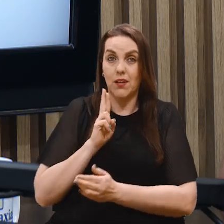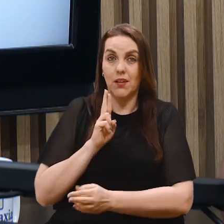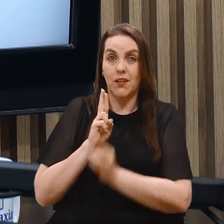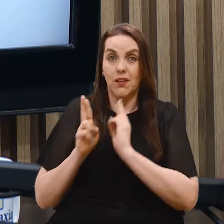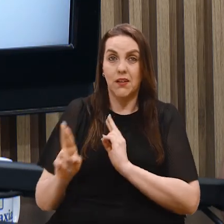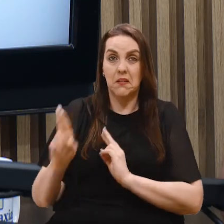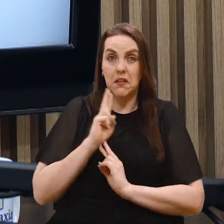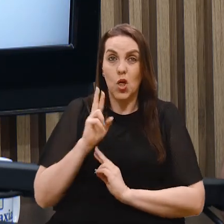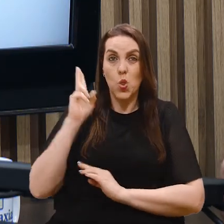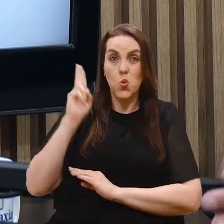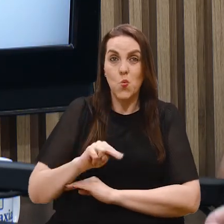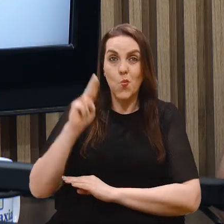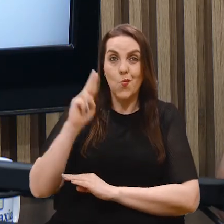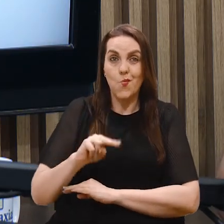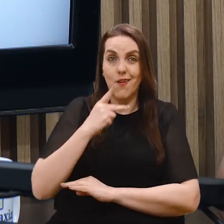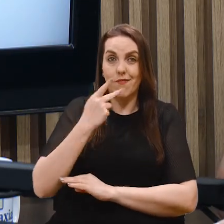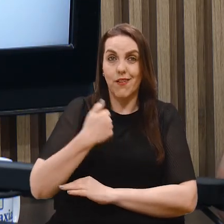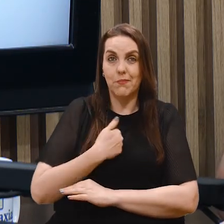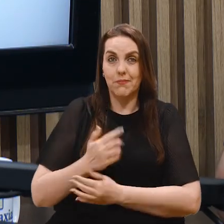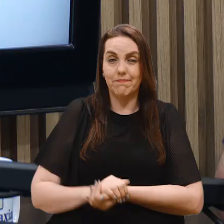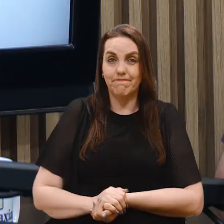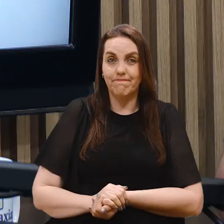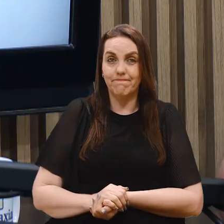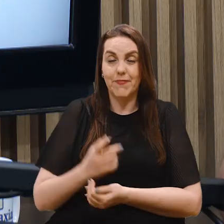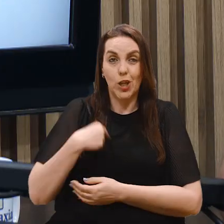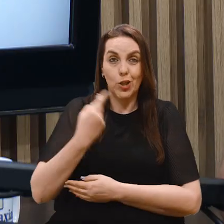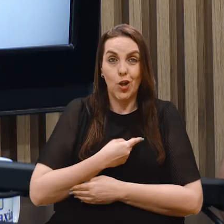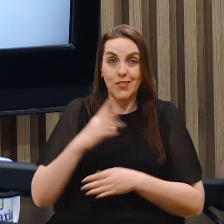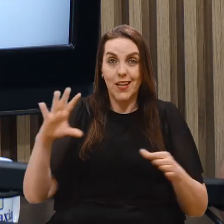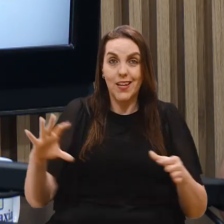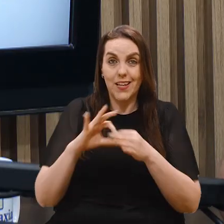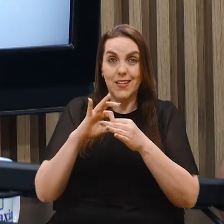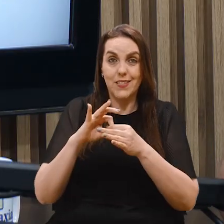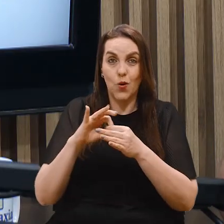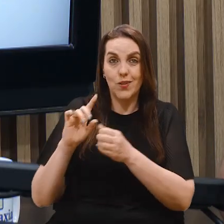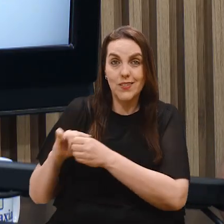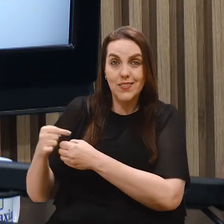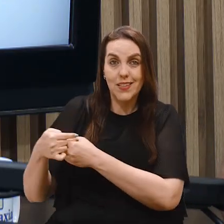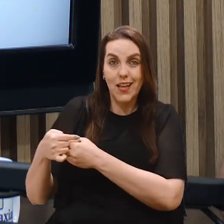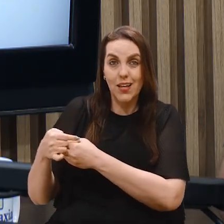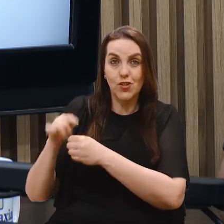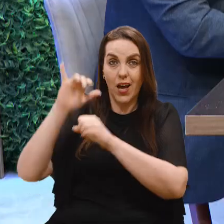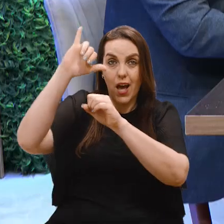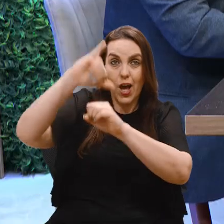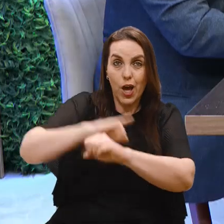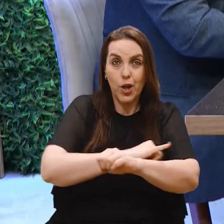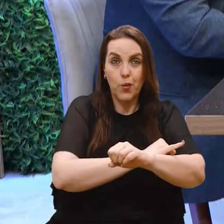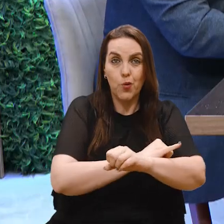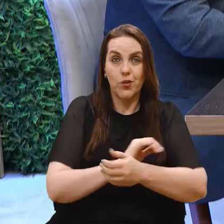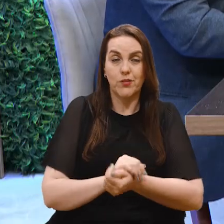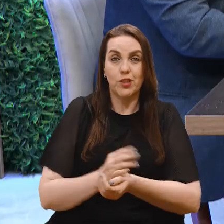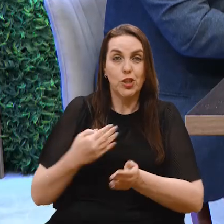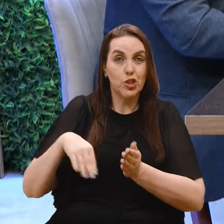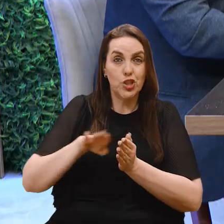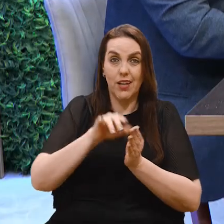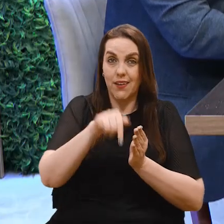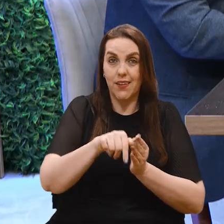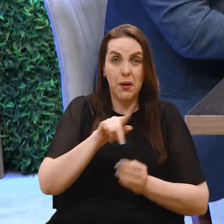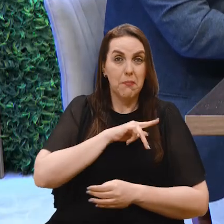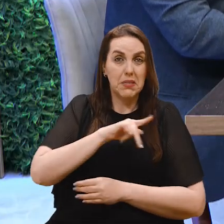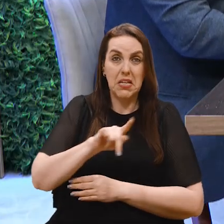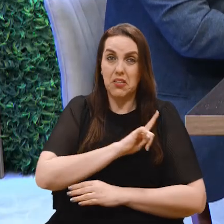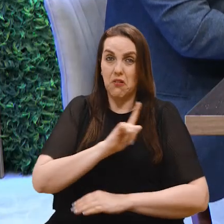foi? Eu digo, gente, nós estamos ligando a cidade ao aeroporto. Quem chega aqui, chega presidente, chega governador, chega